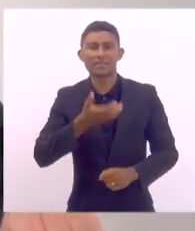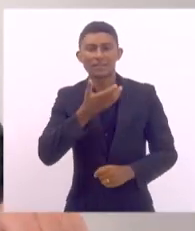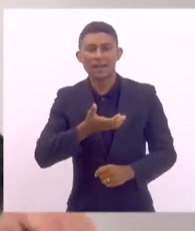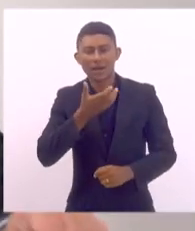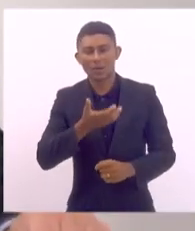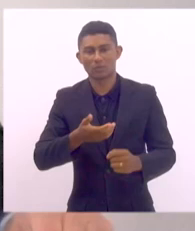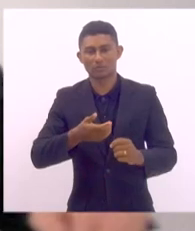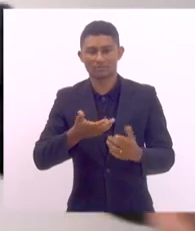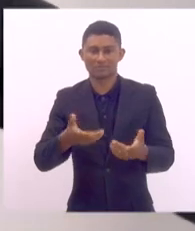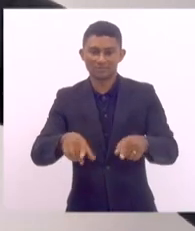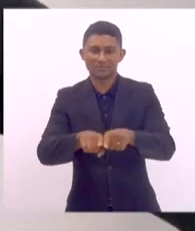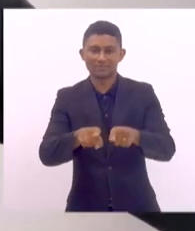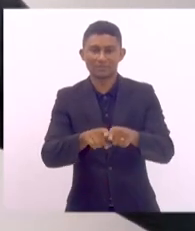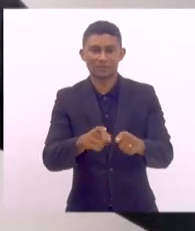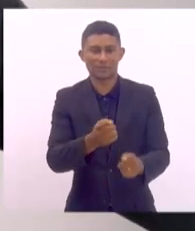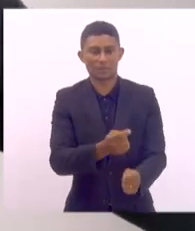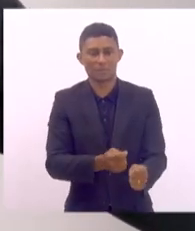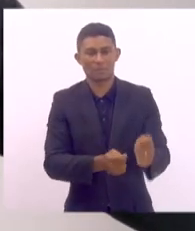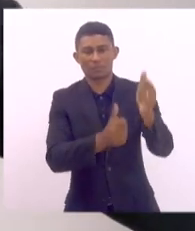nada.